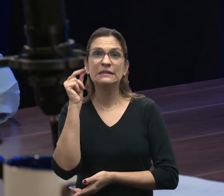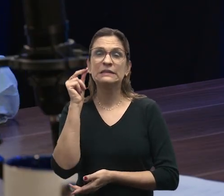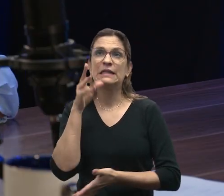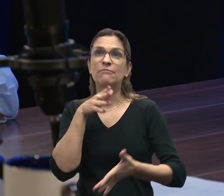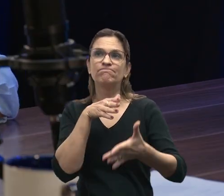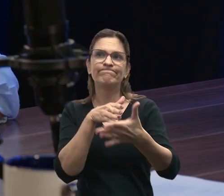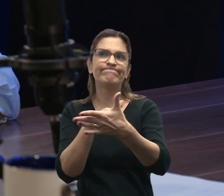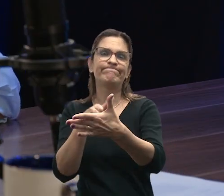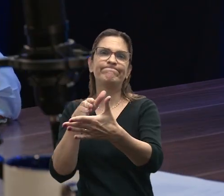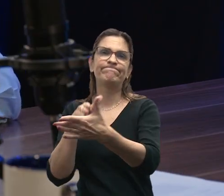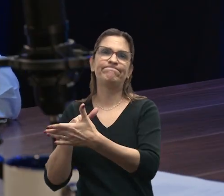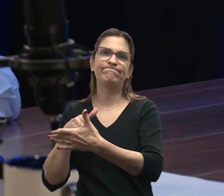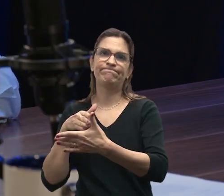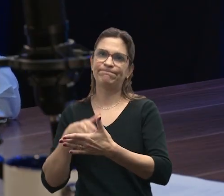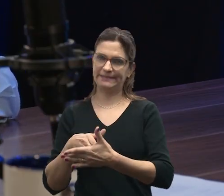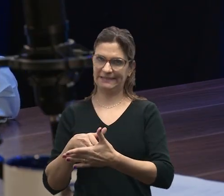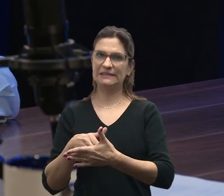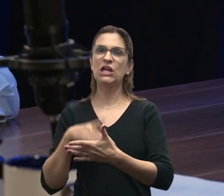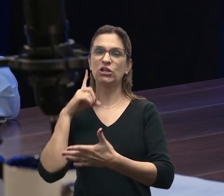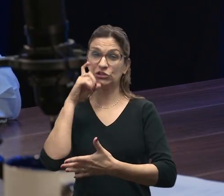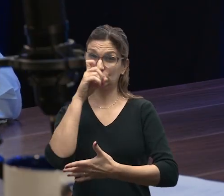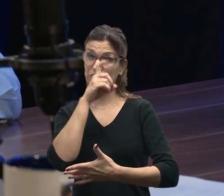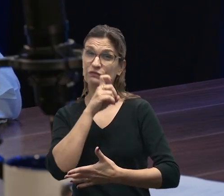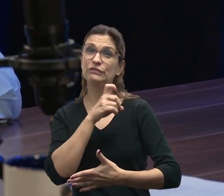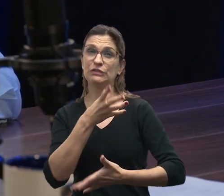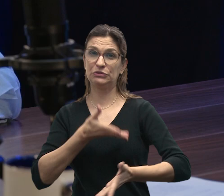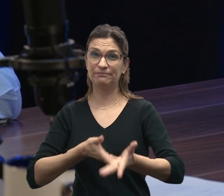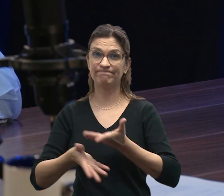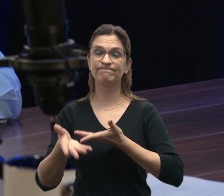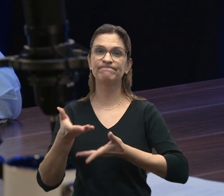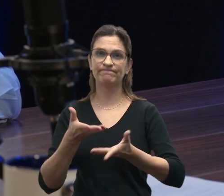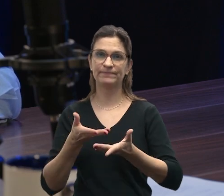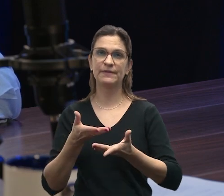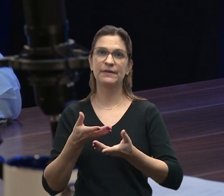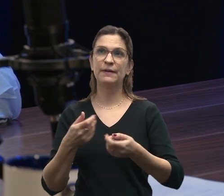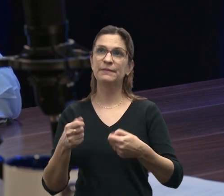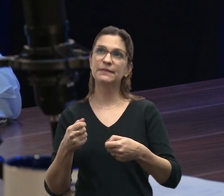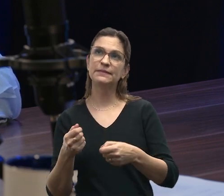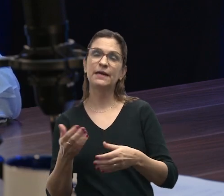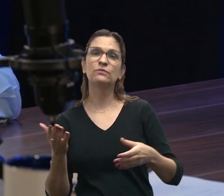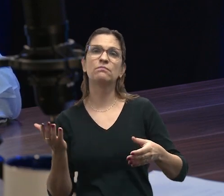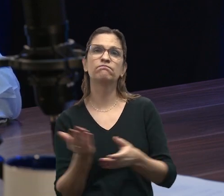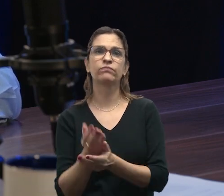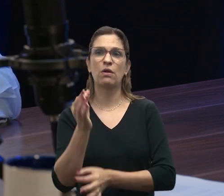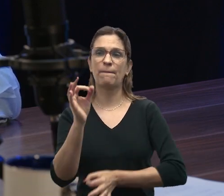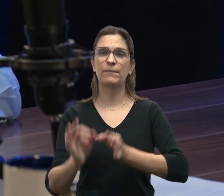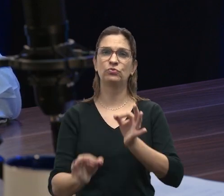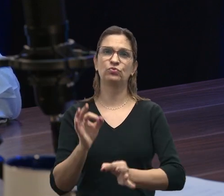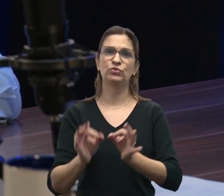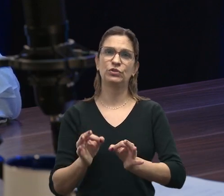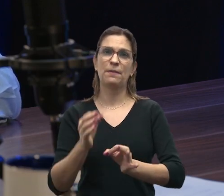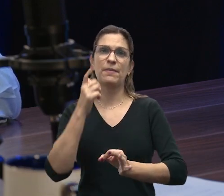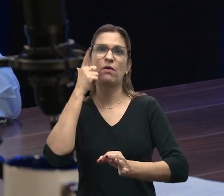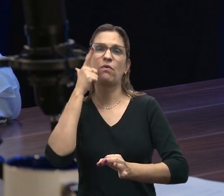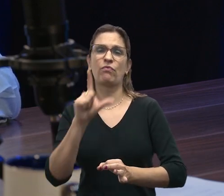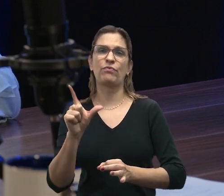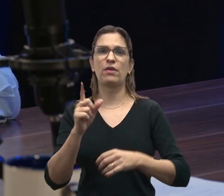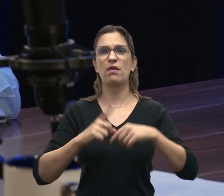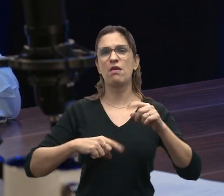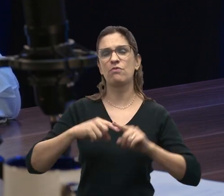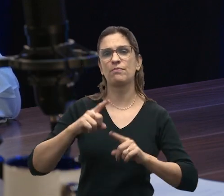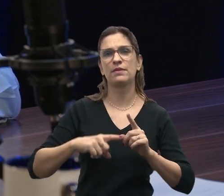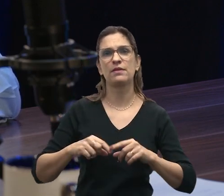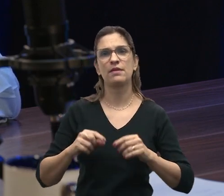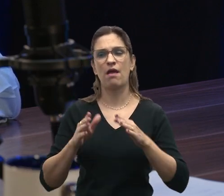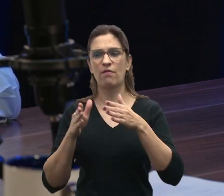resistência ao cumprimento de decisões judiciais. Olha como é absurdo. Elas já têm a resistência, que